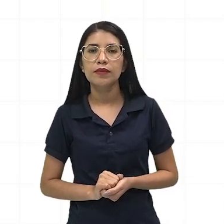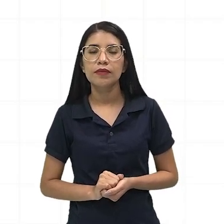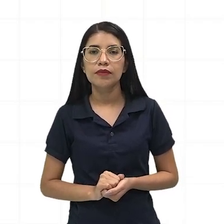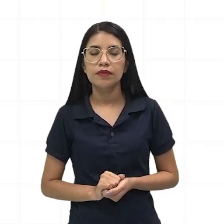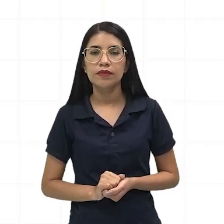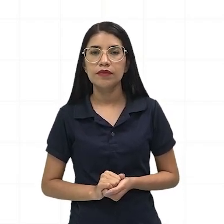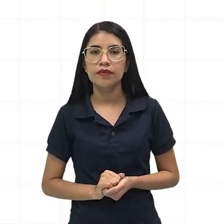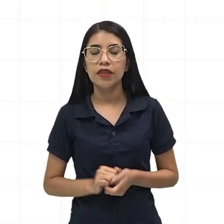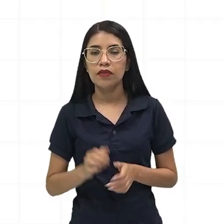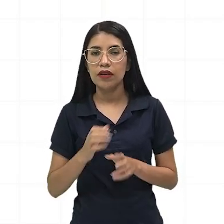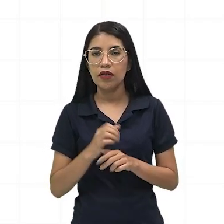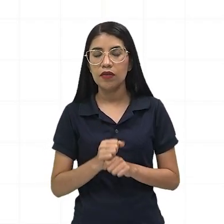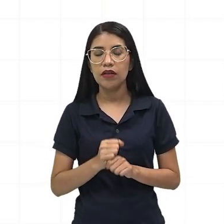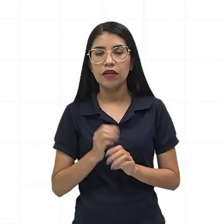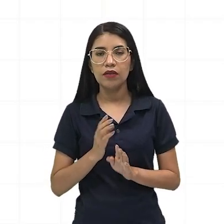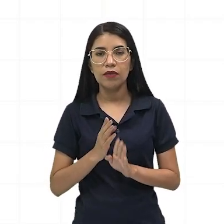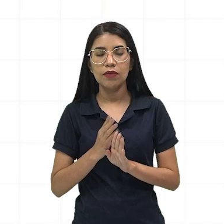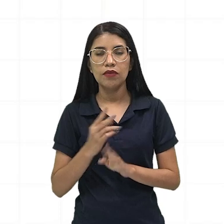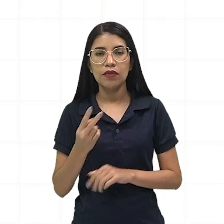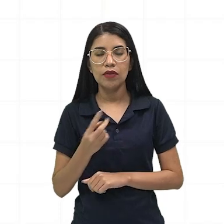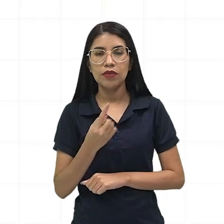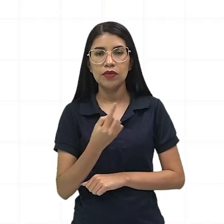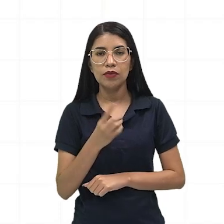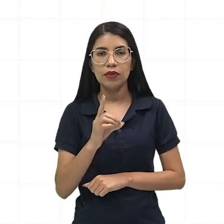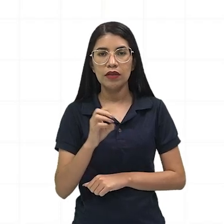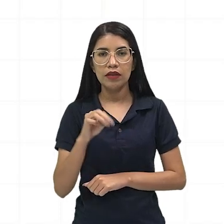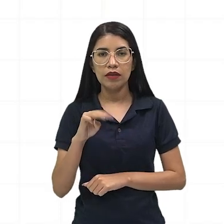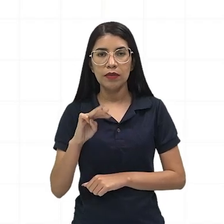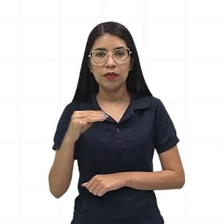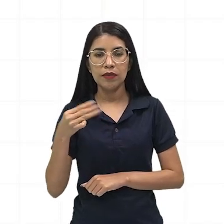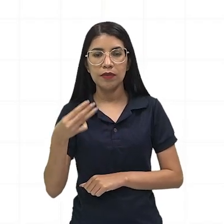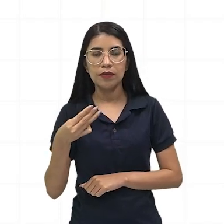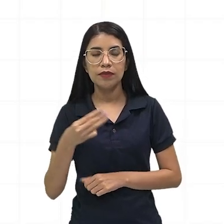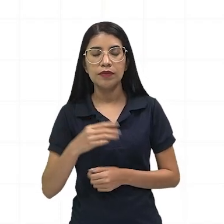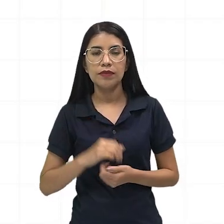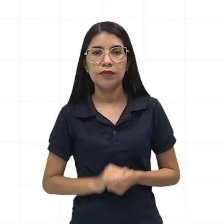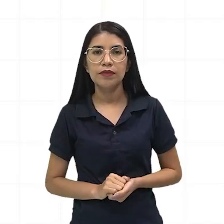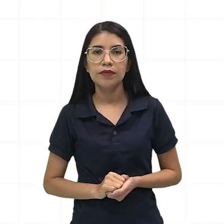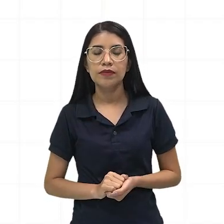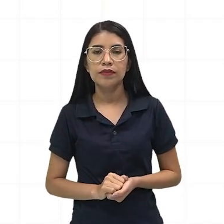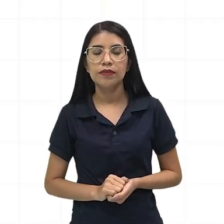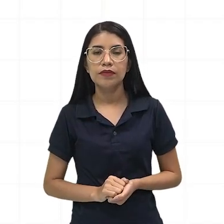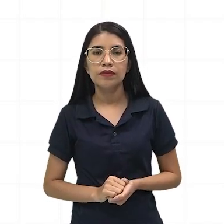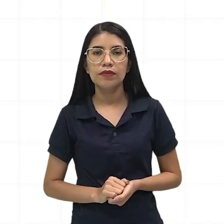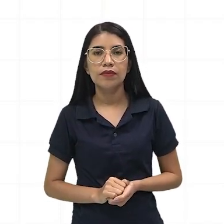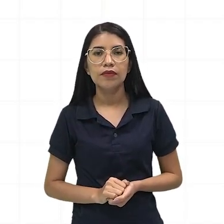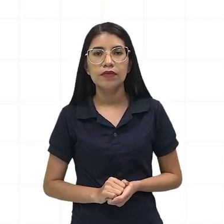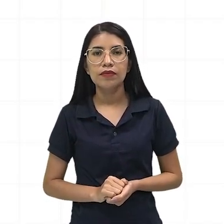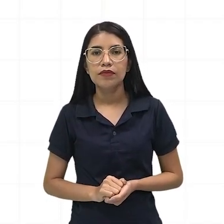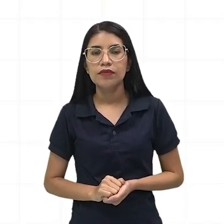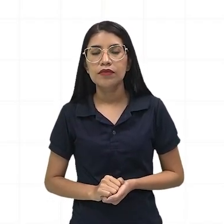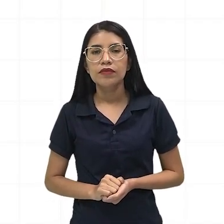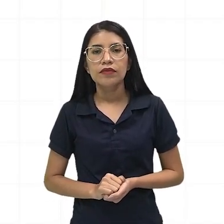1 vezes 1 vezes 1 é igual a 1. Agora, decímetro vezes decímetro, decímetro quadrado, decímetro cúbico.